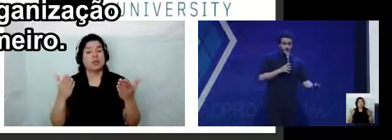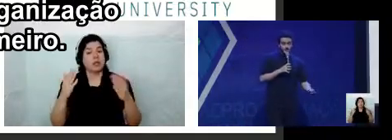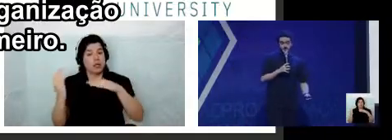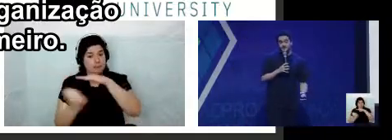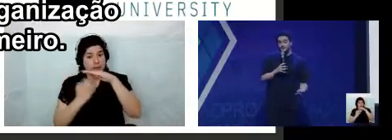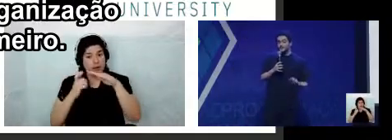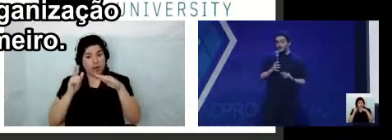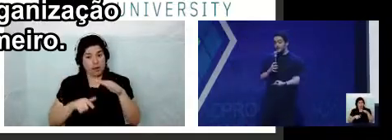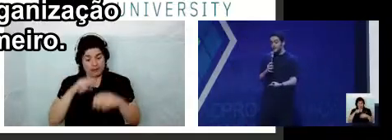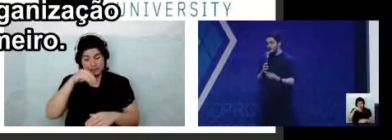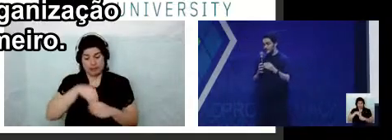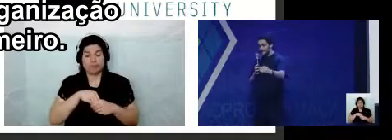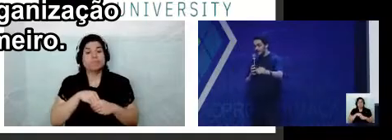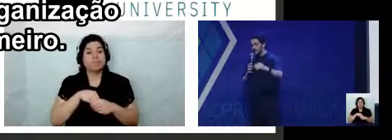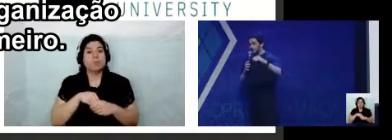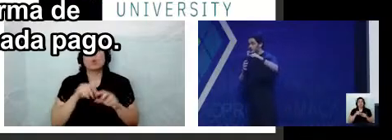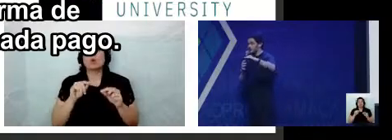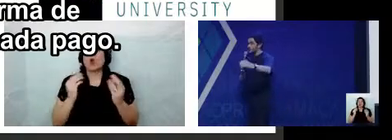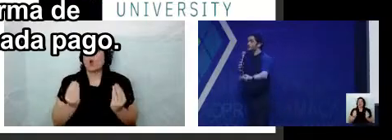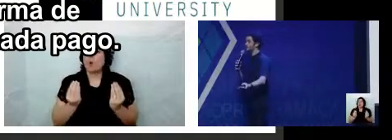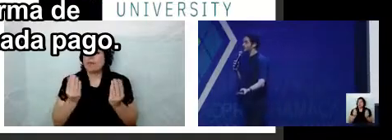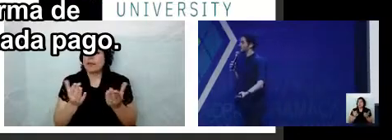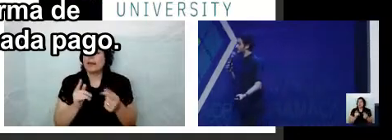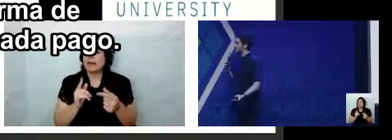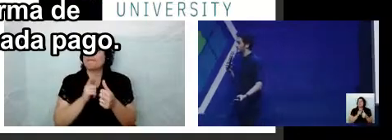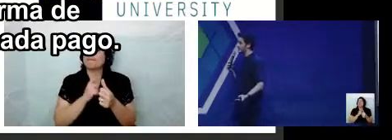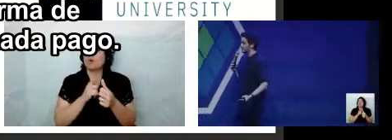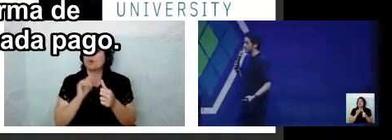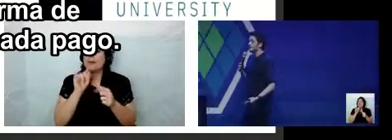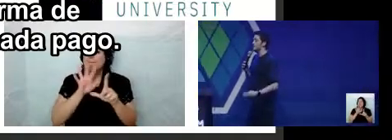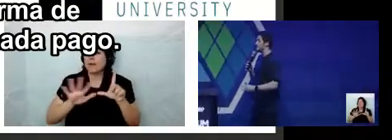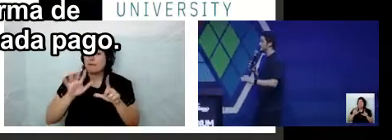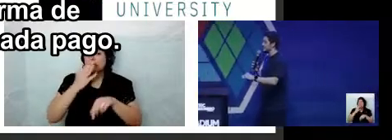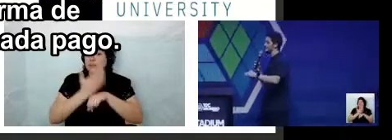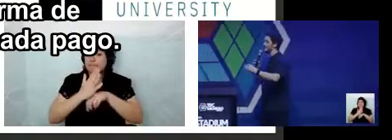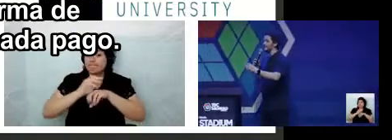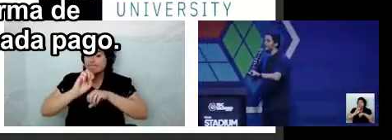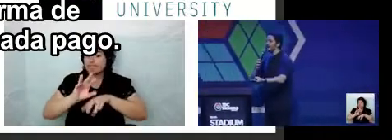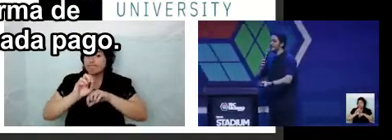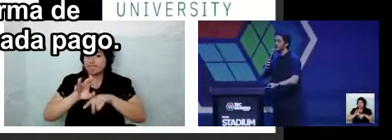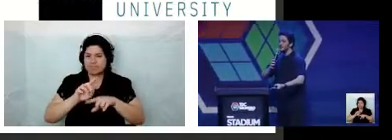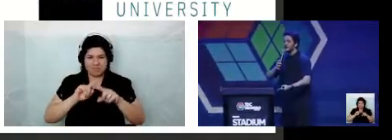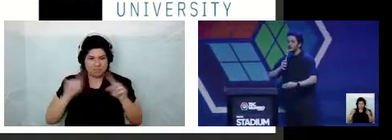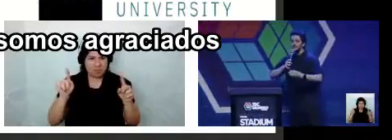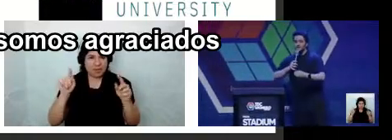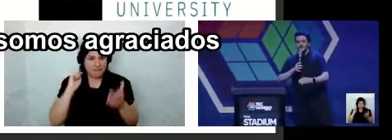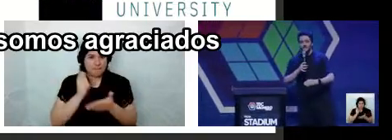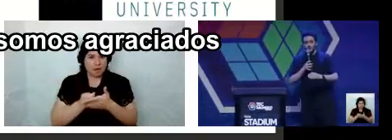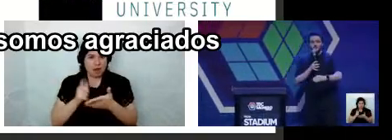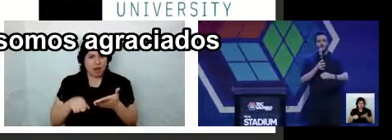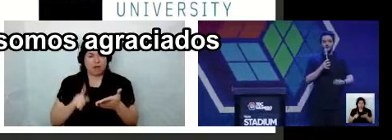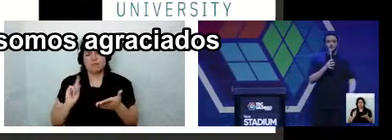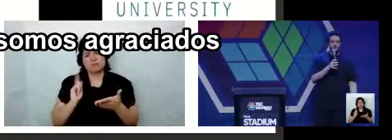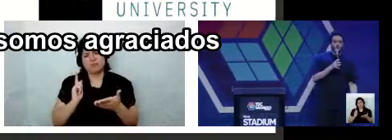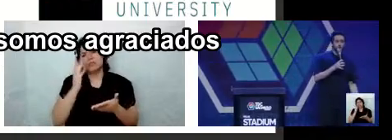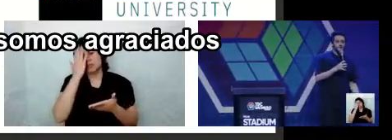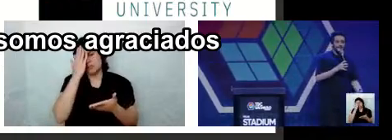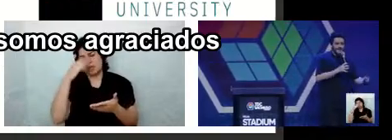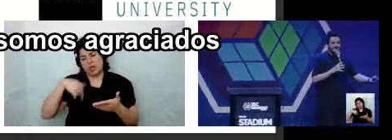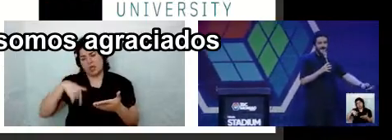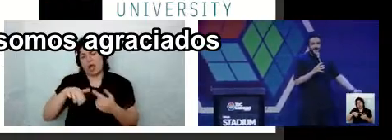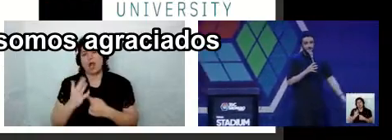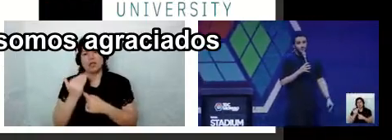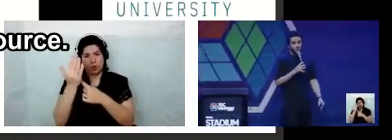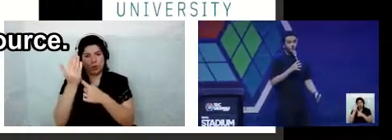a organização em si, tem que fornecer primeiro, então, algum tipo de plataforma de treinamento. E não precisa ser nada pago. Então a gente sabe, nós da tecnologia